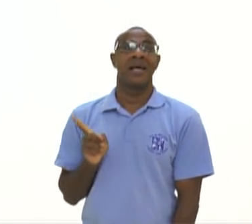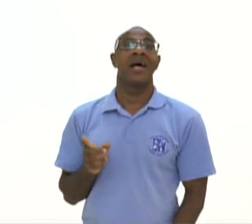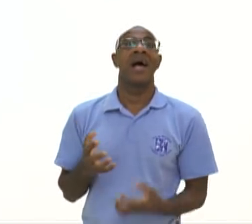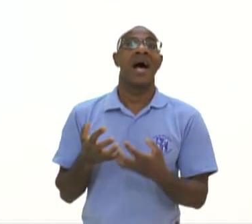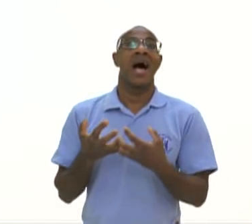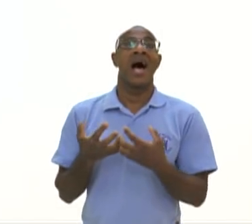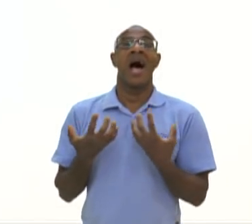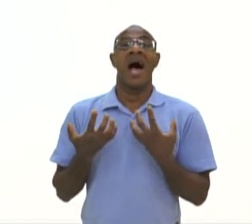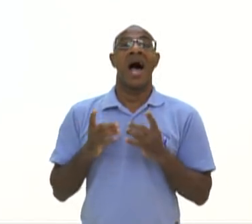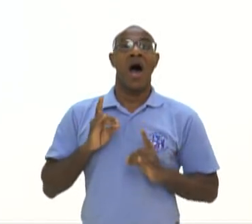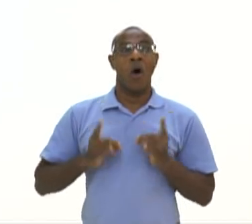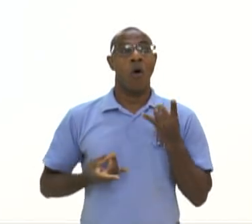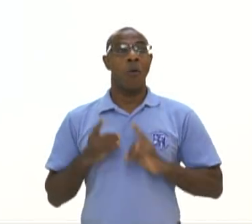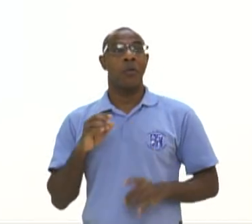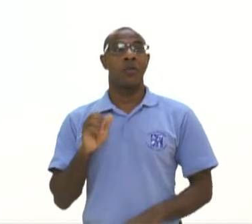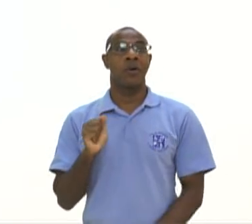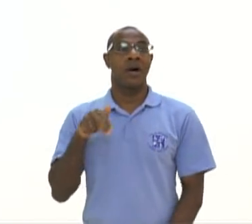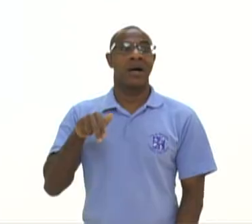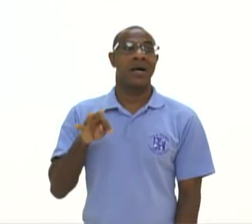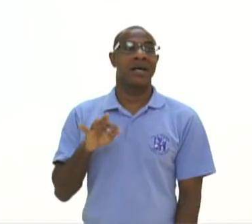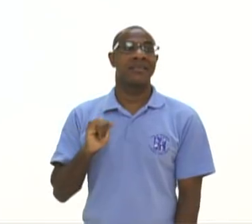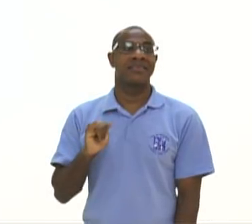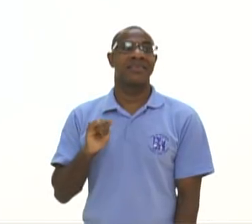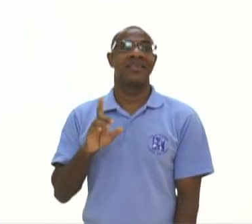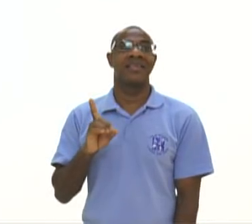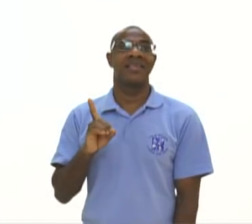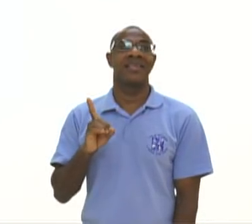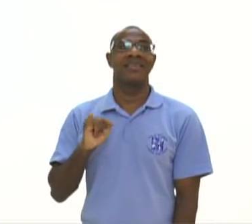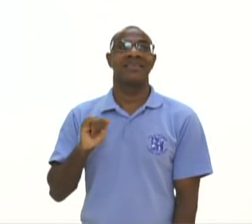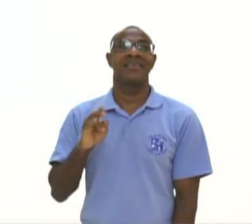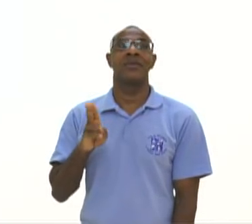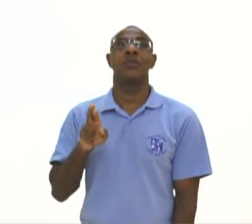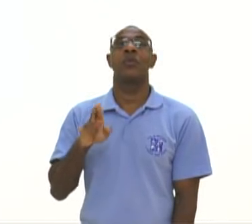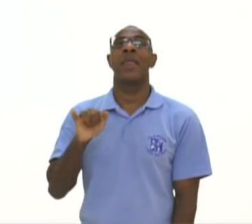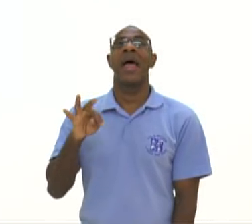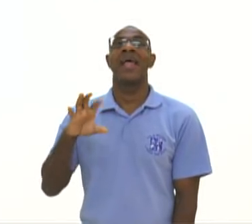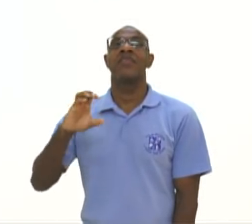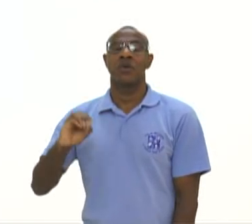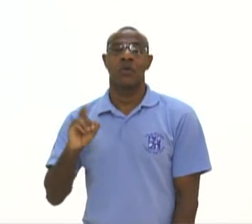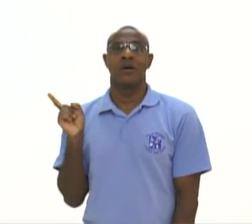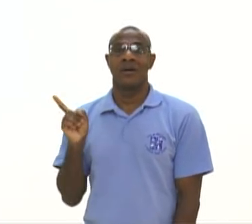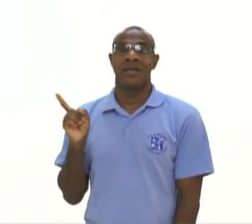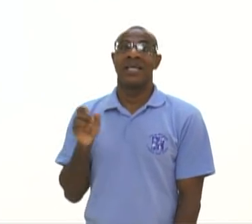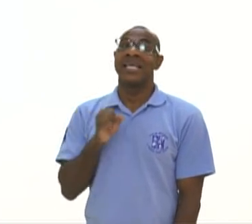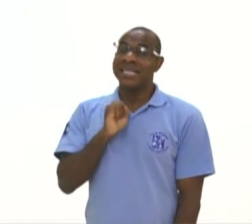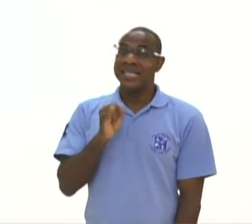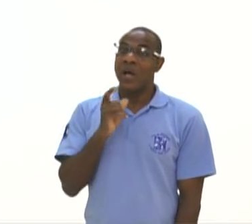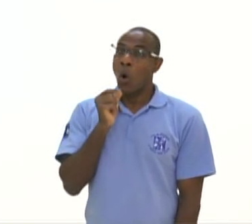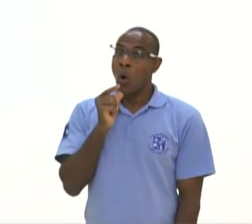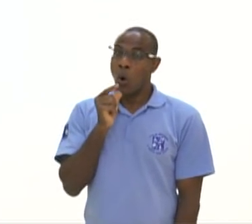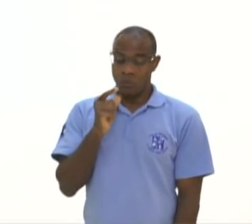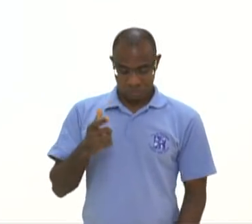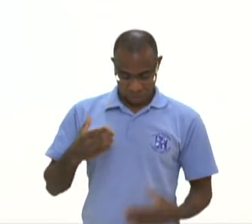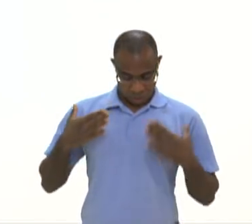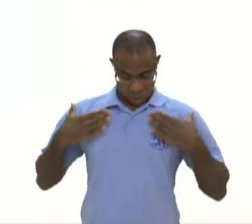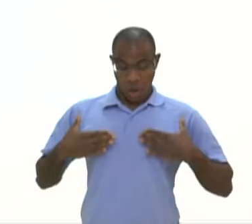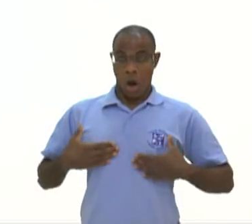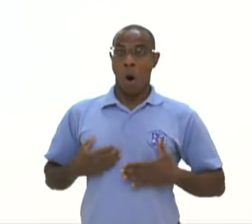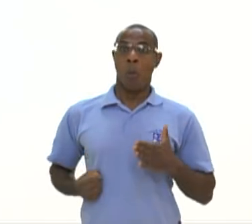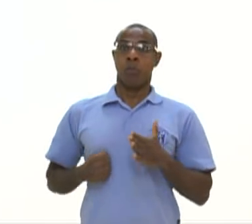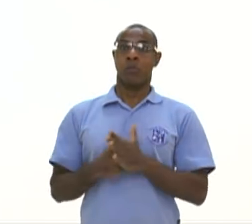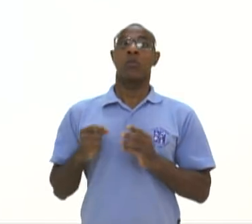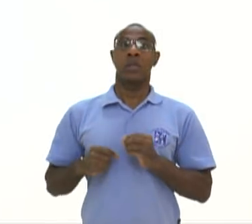hormônio antidiurético. Se o corpo percebe que tem bastante água, água suficiente, né, ele permite que a